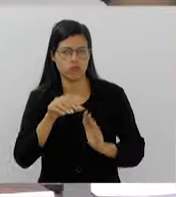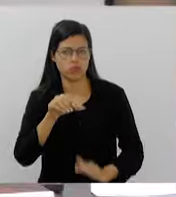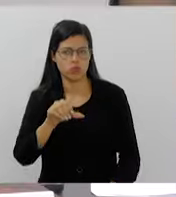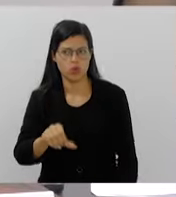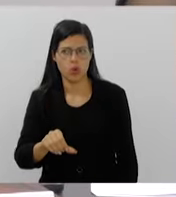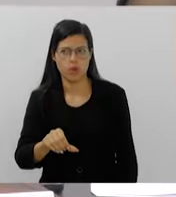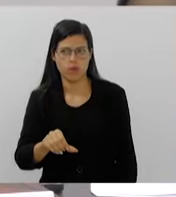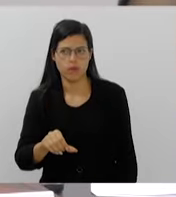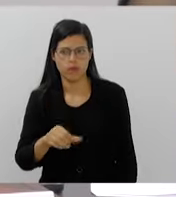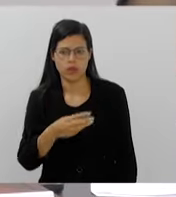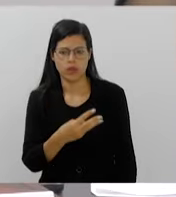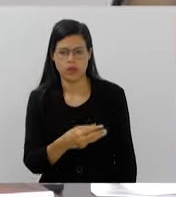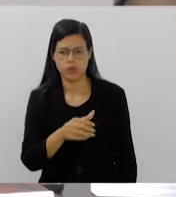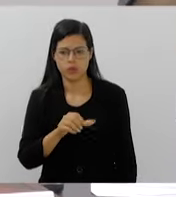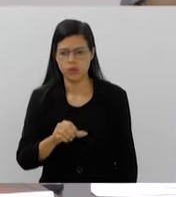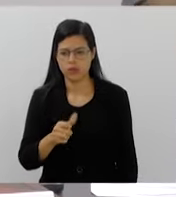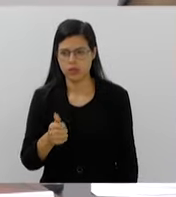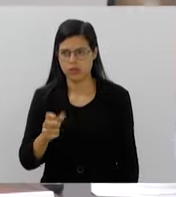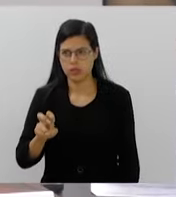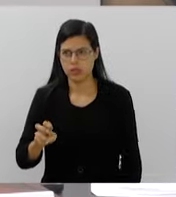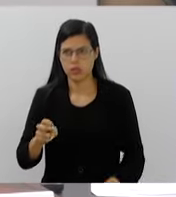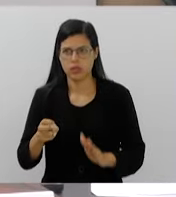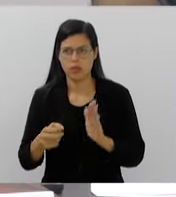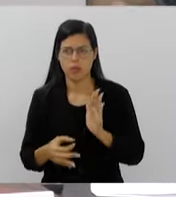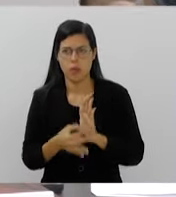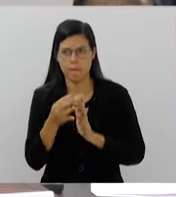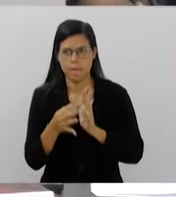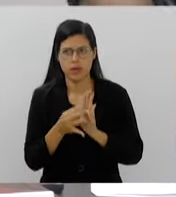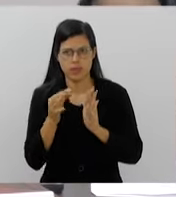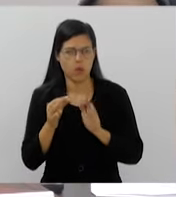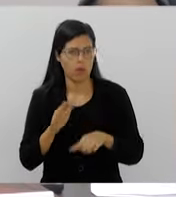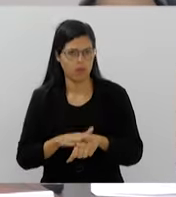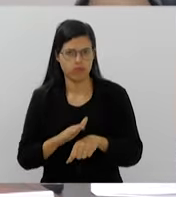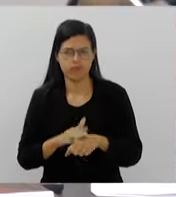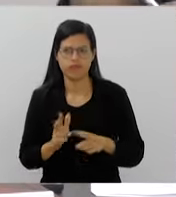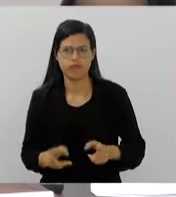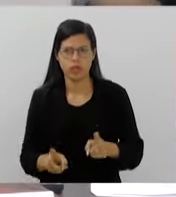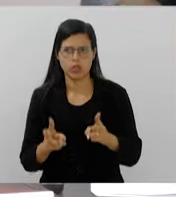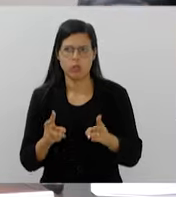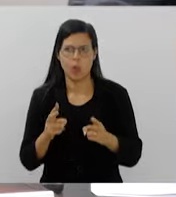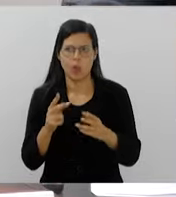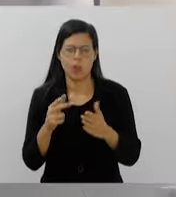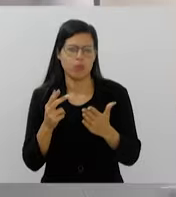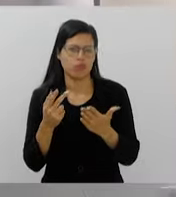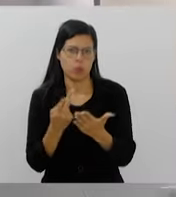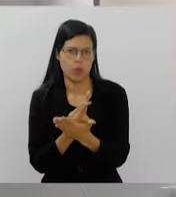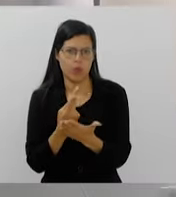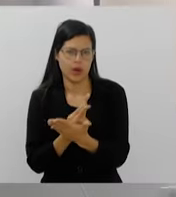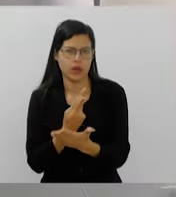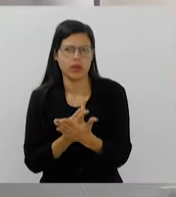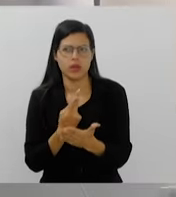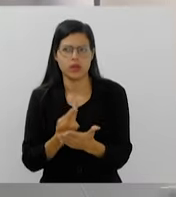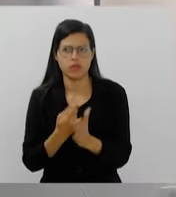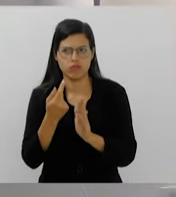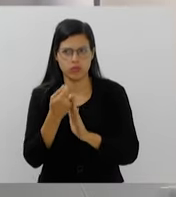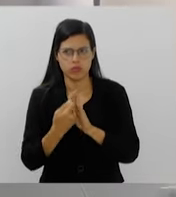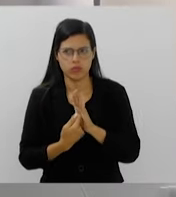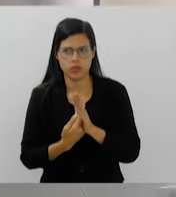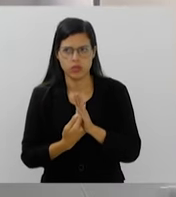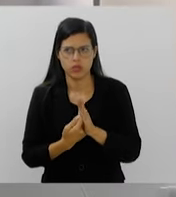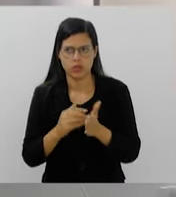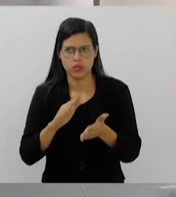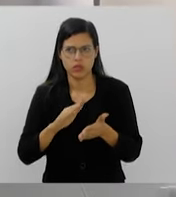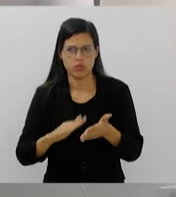acabou sendo o mesmo parecer nesse 35. Foi um erro de digitação aí. É. Mas, de qualquer forma, tem duas emendas. Tem a supressão do